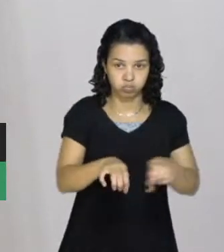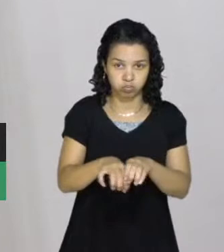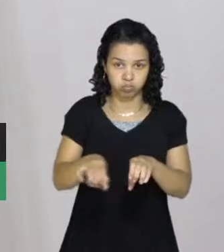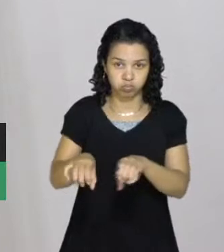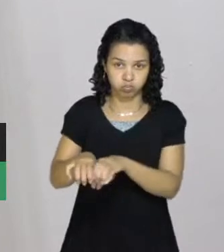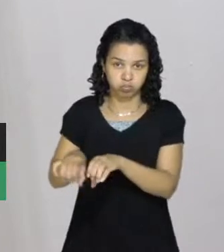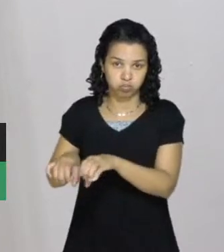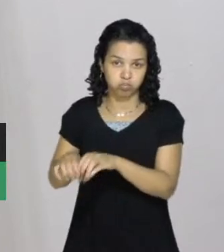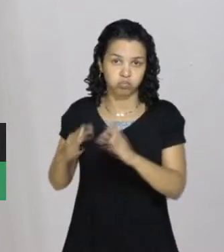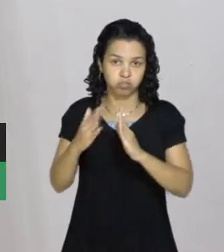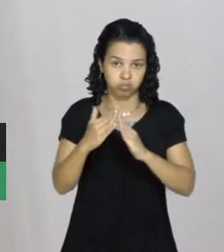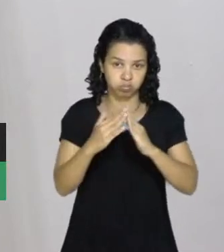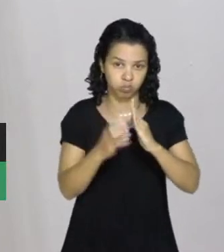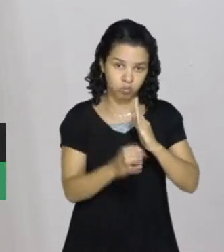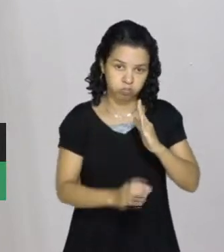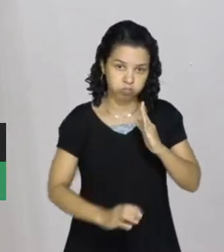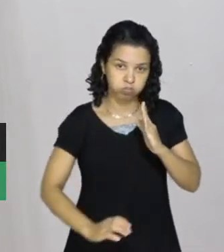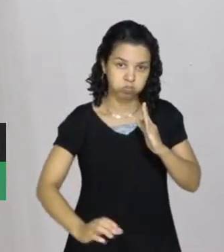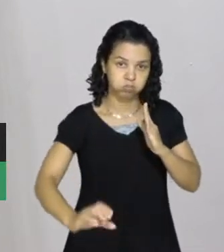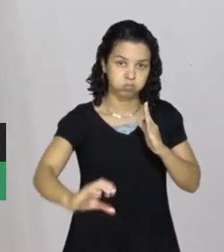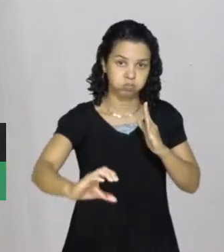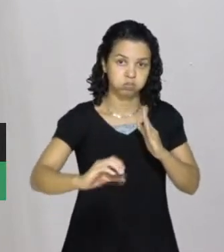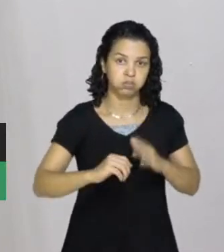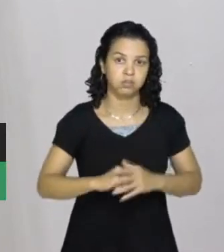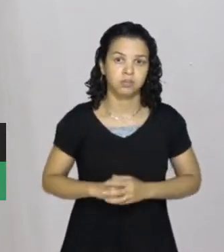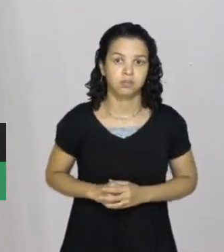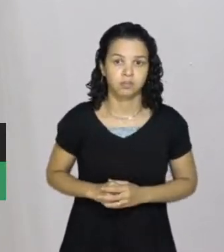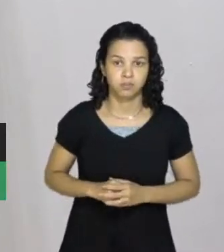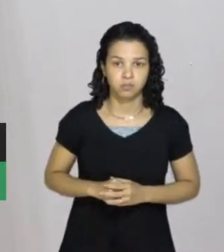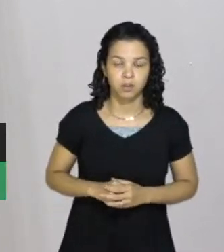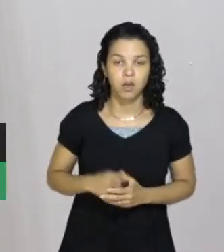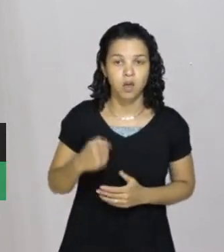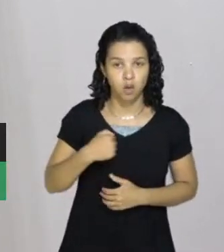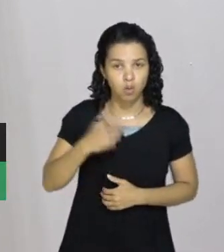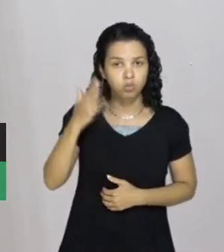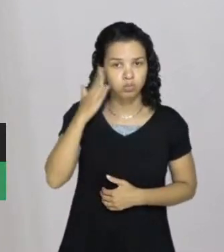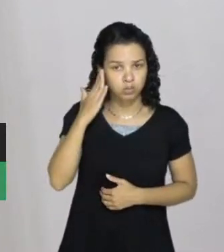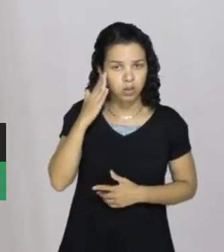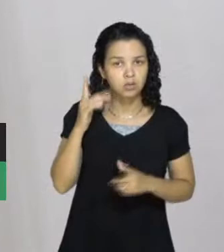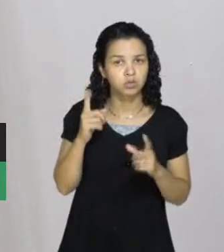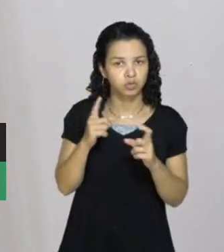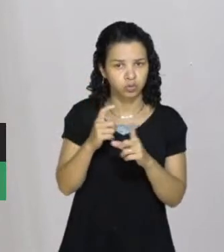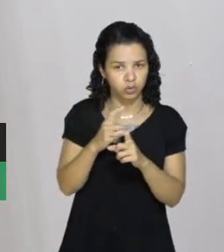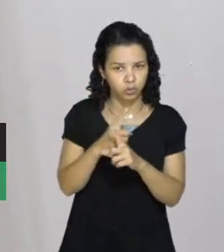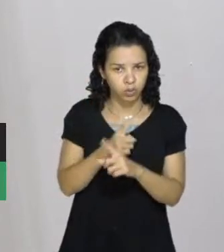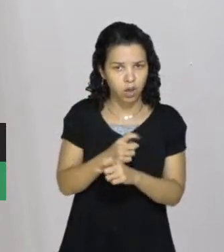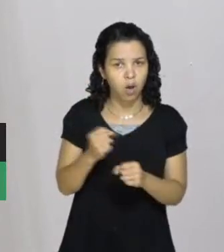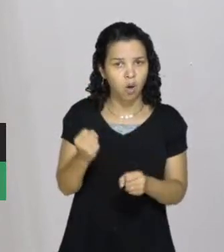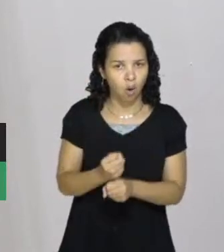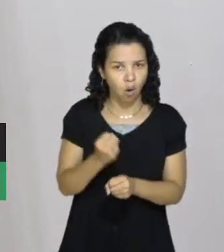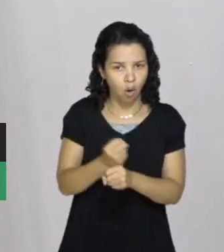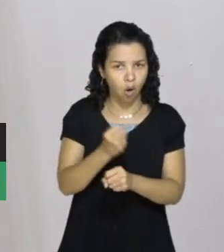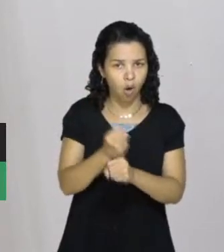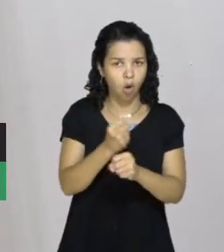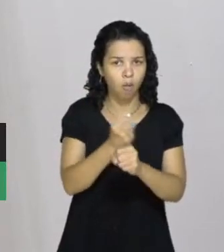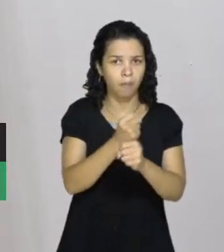mas como gestor público sei da dificuldade que é fazer obra de saneamento.